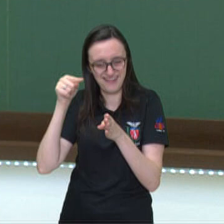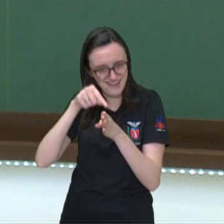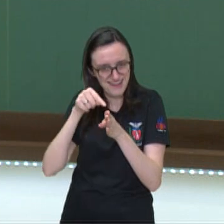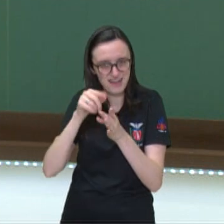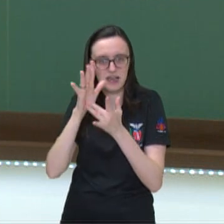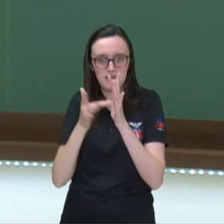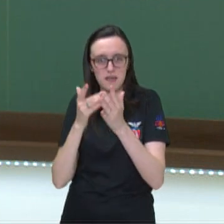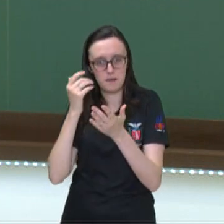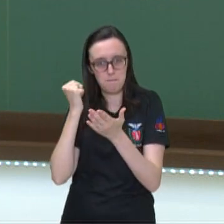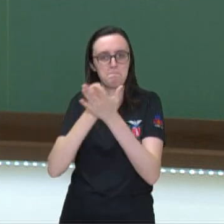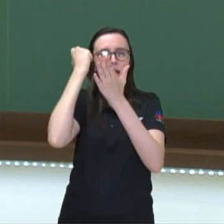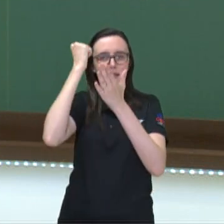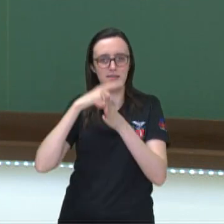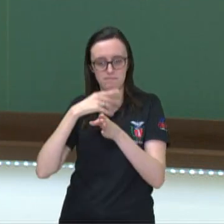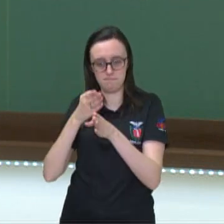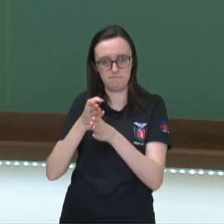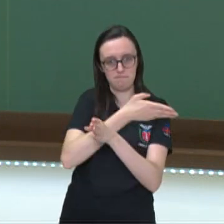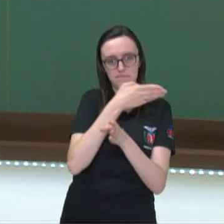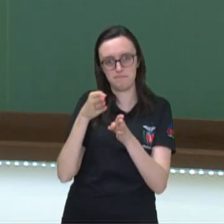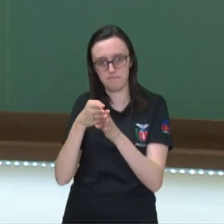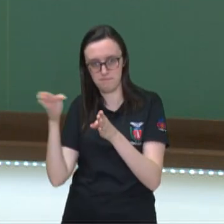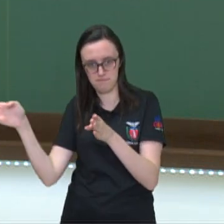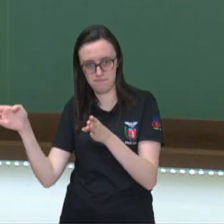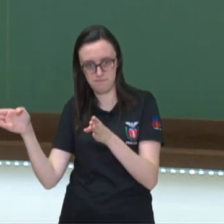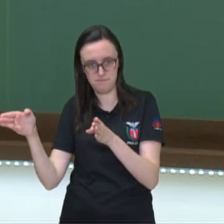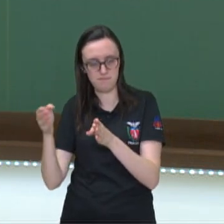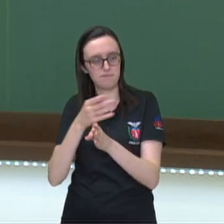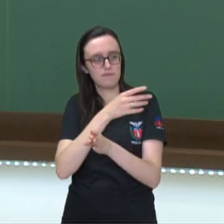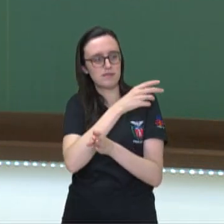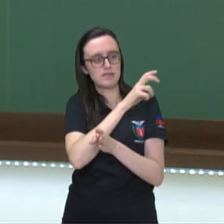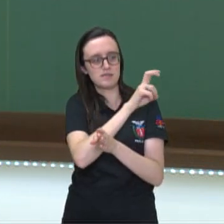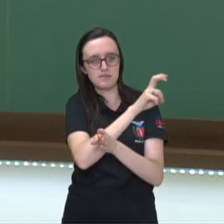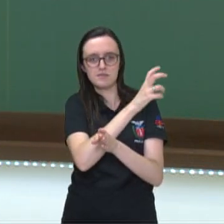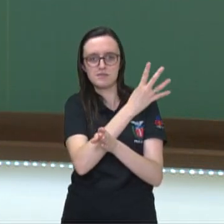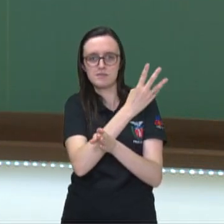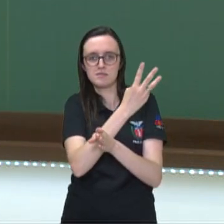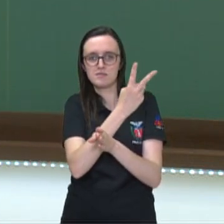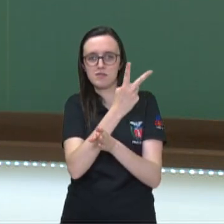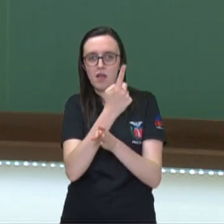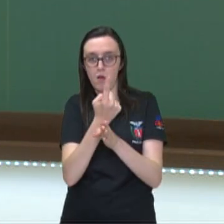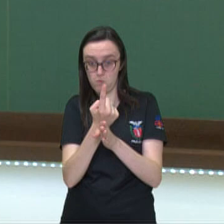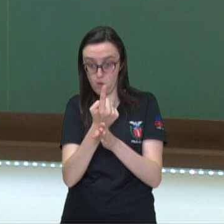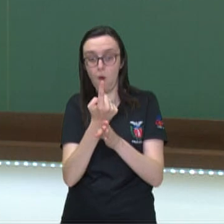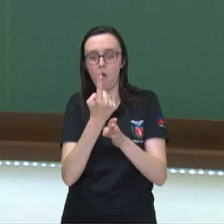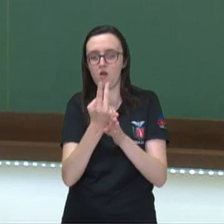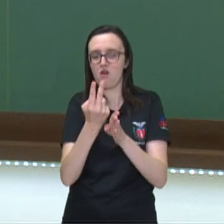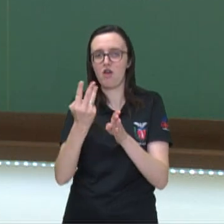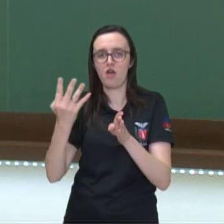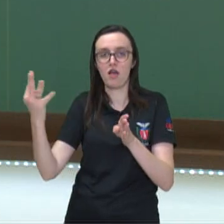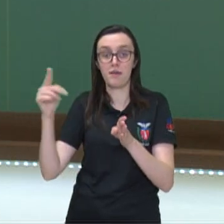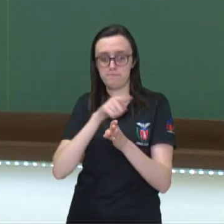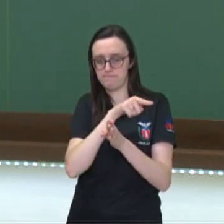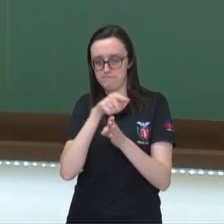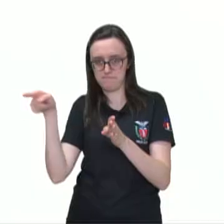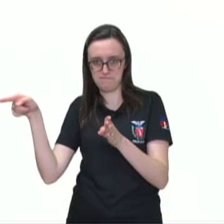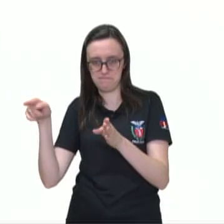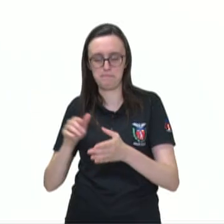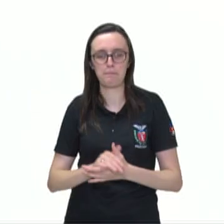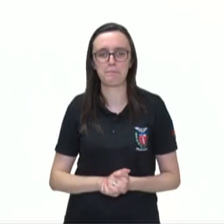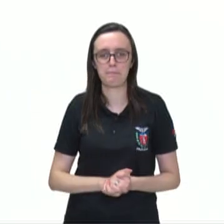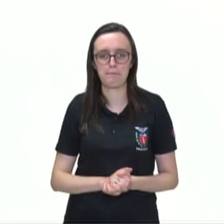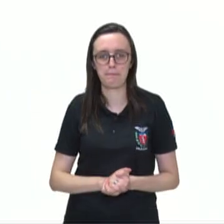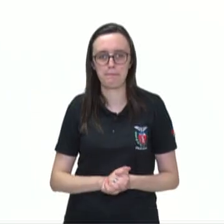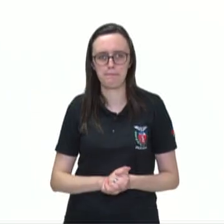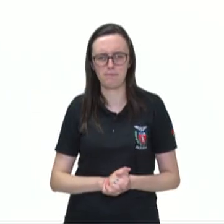ano de Cristo, ano 1. A partir daí, 1, 2, 3, até chegar em 2021, depois de